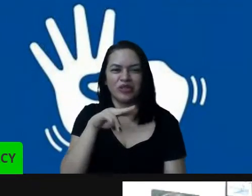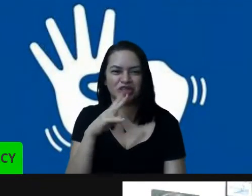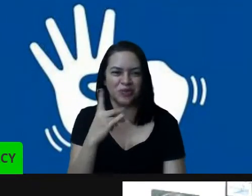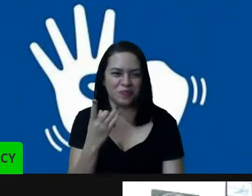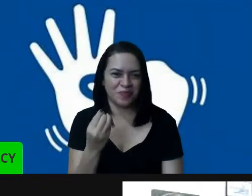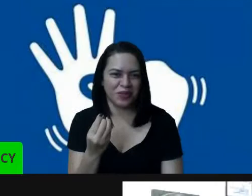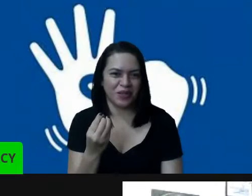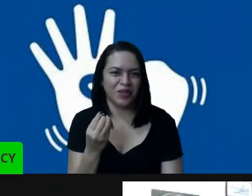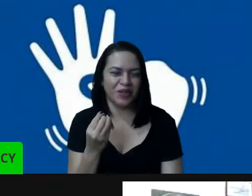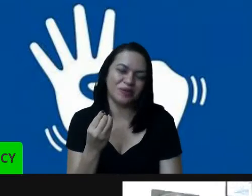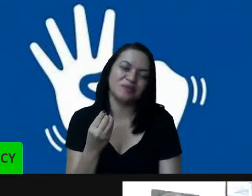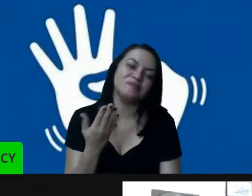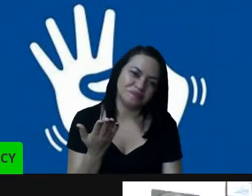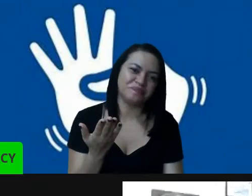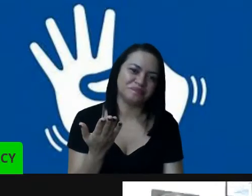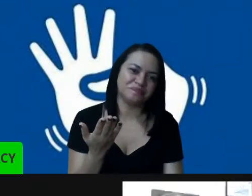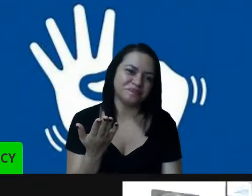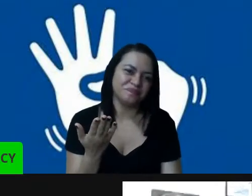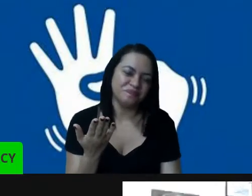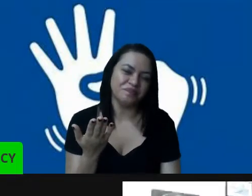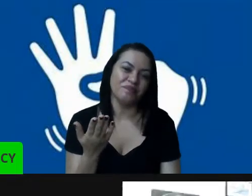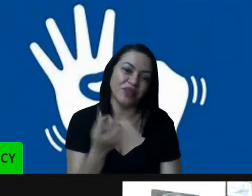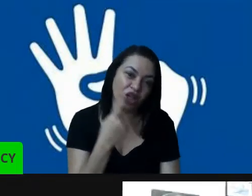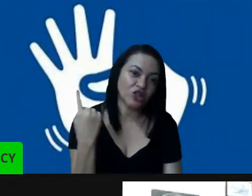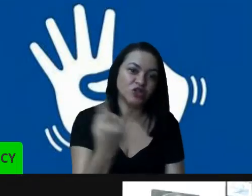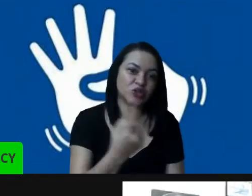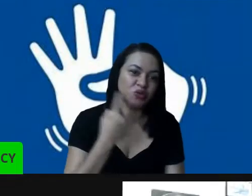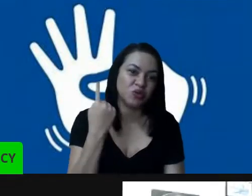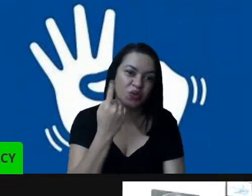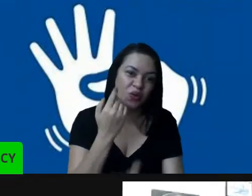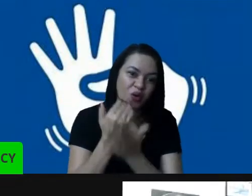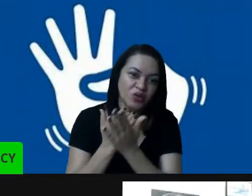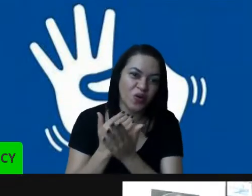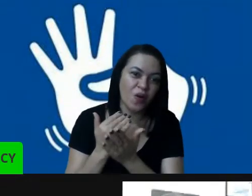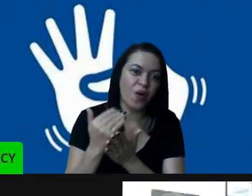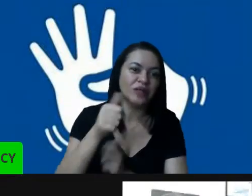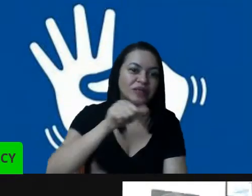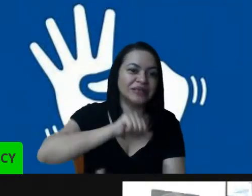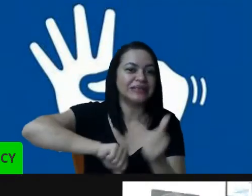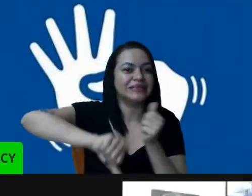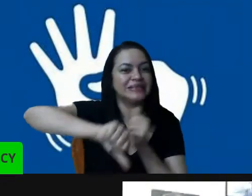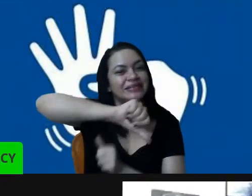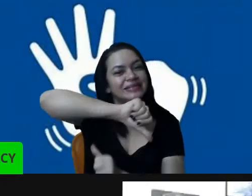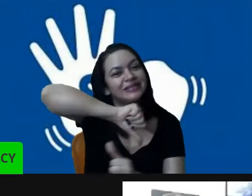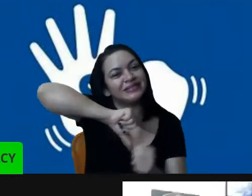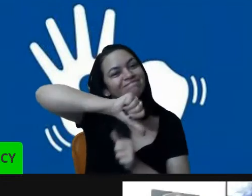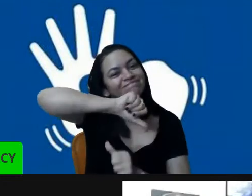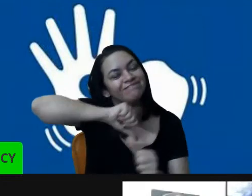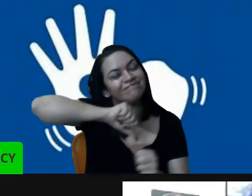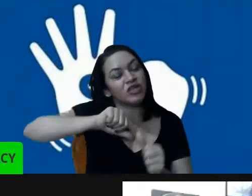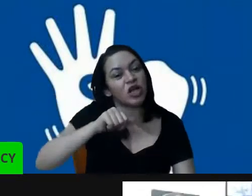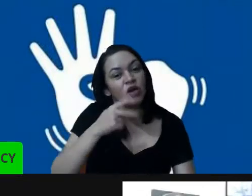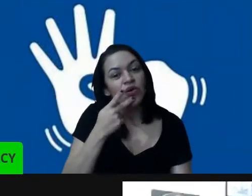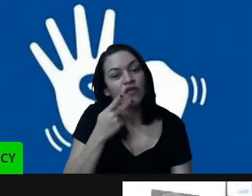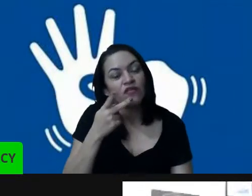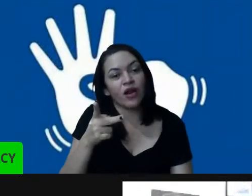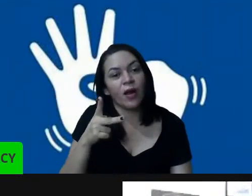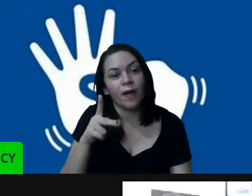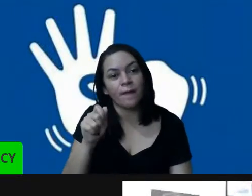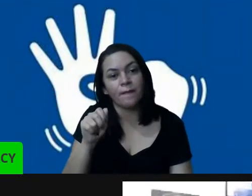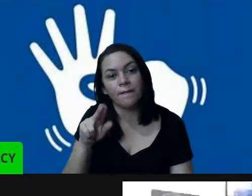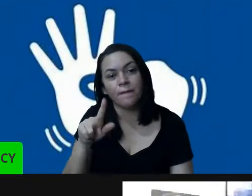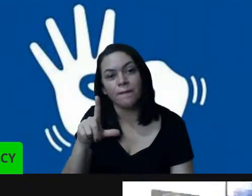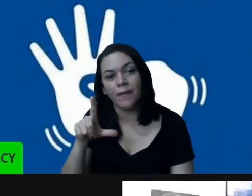Isso aí, a gente começar a se reinventar já começa pelo São João. Eu quero dizer, Paulo, falando da questão